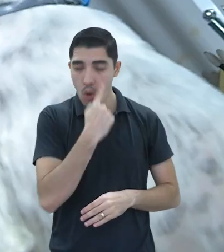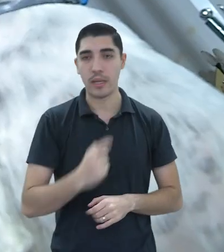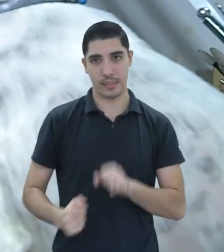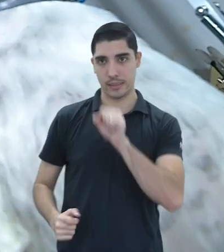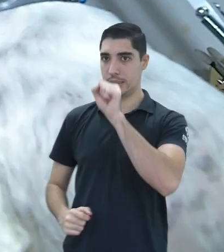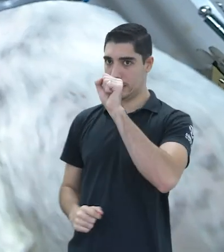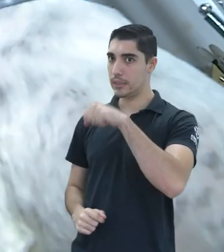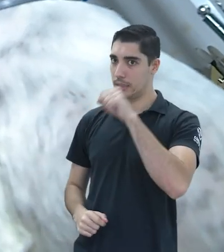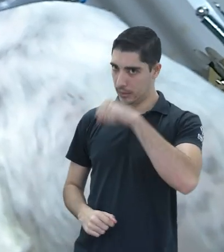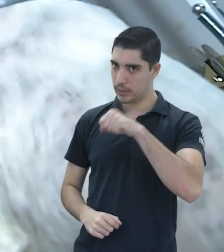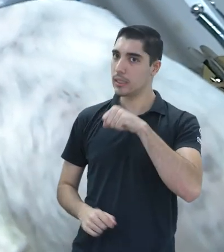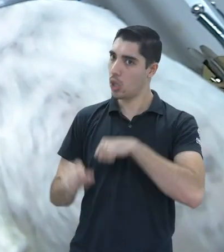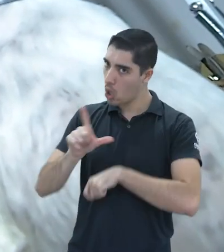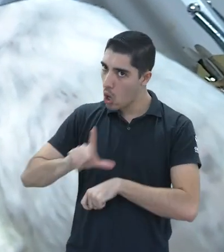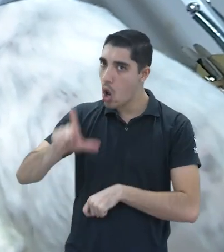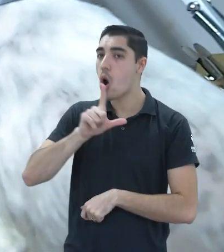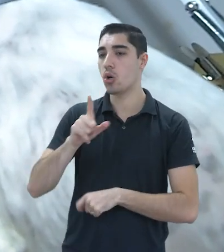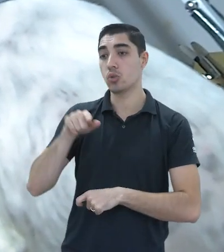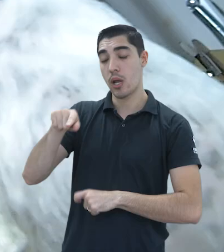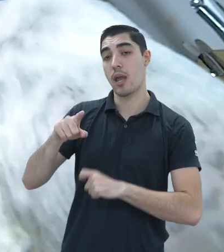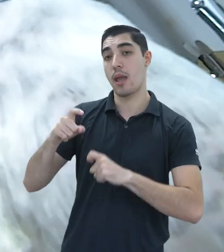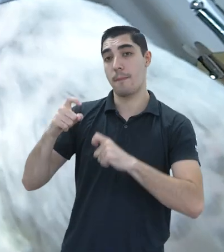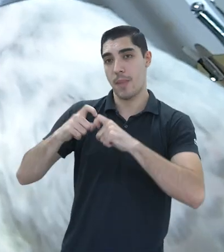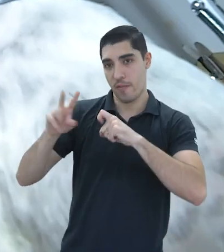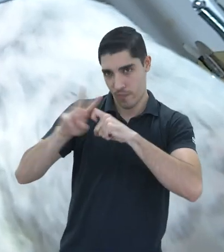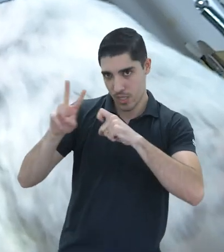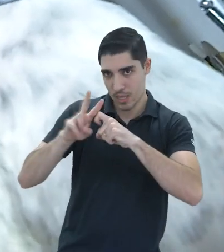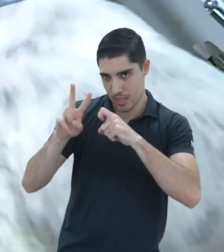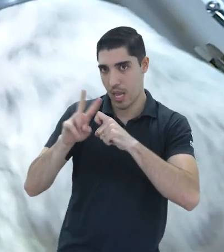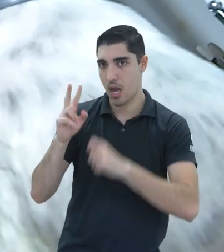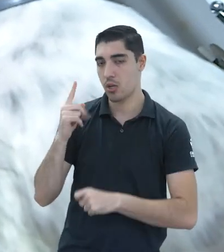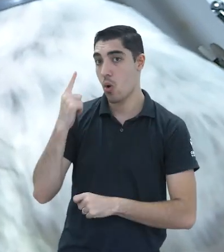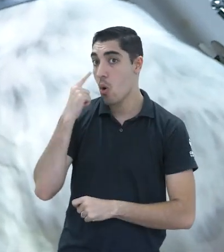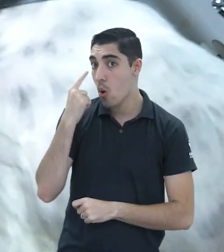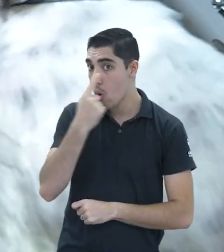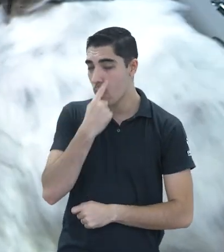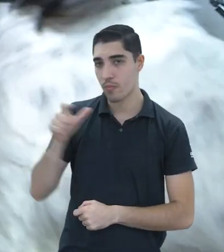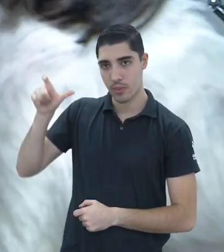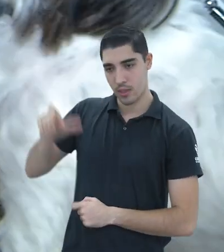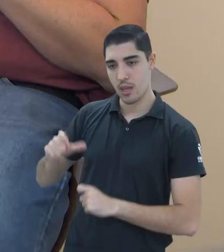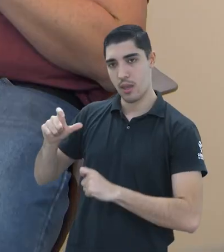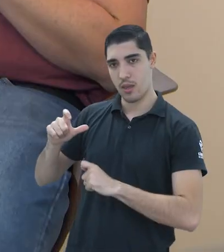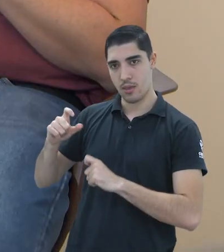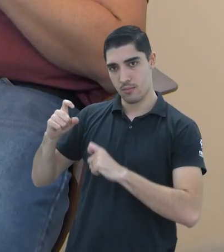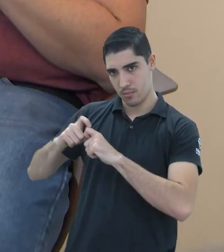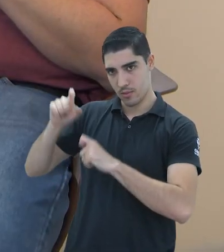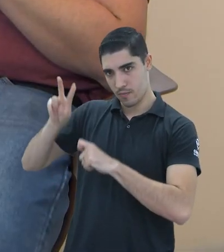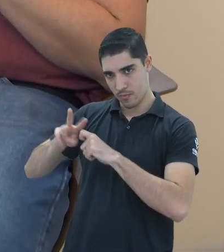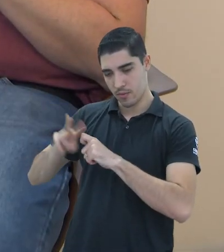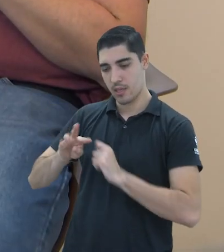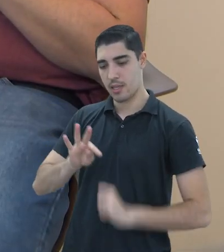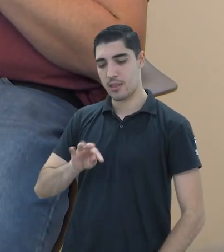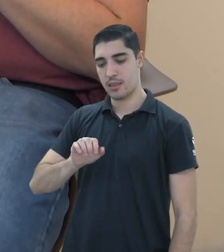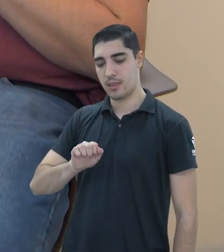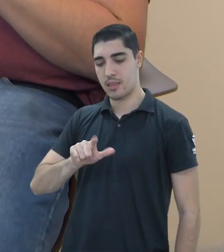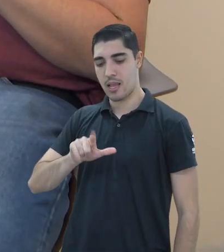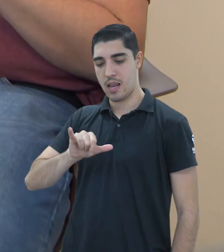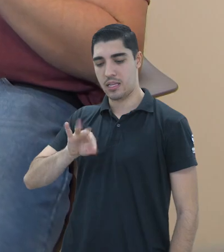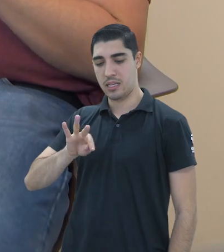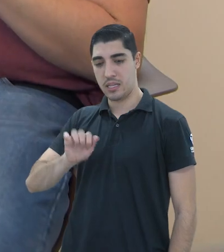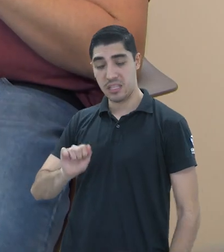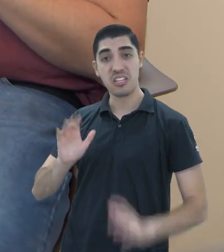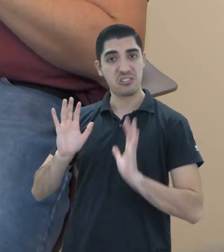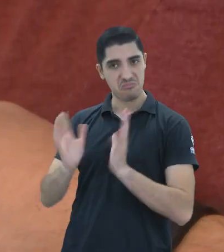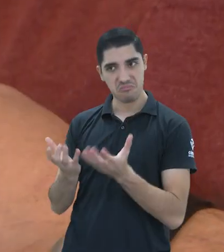com certeza. Uma médica especialista, oftalmo, né? Especialista, a doutora Thalita nos atendeu muito bem. E você